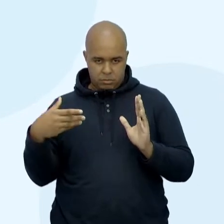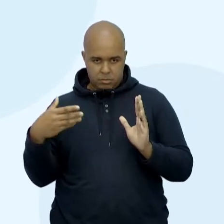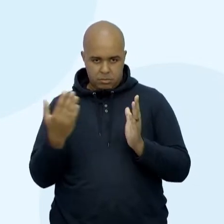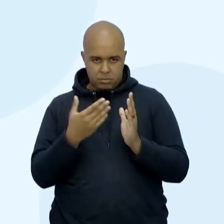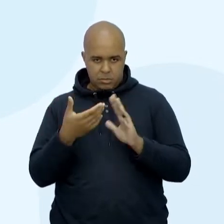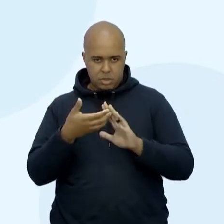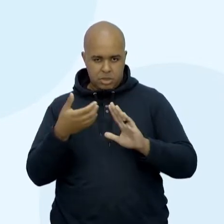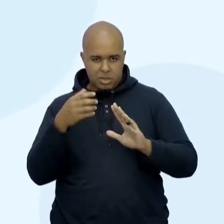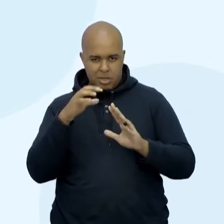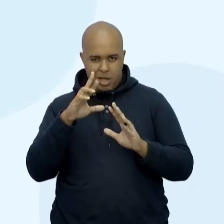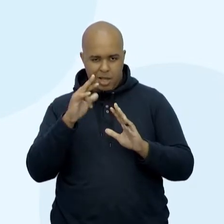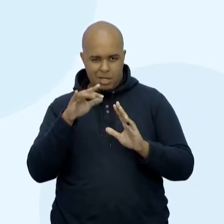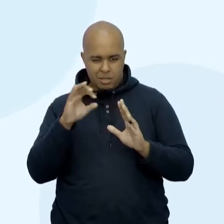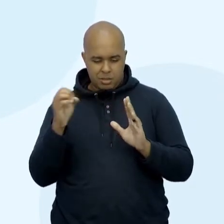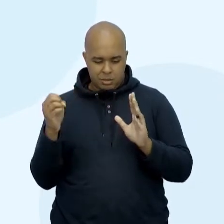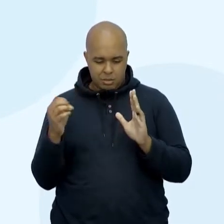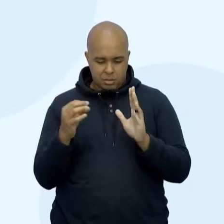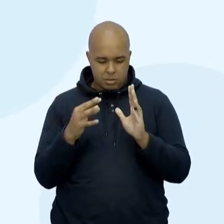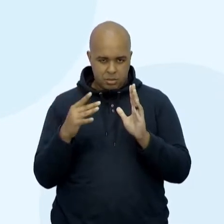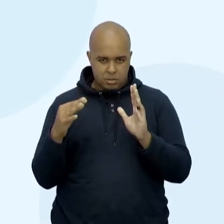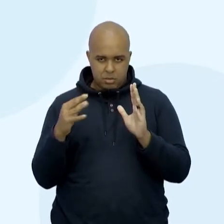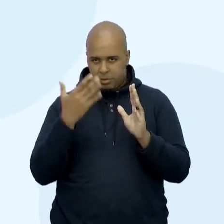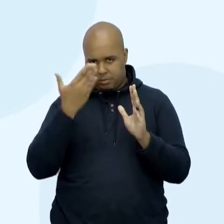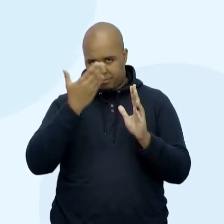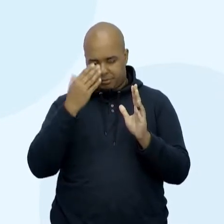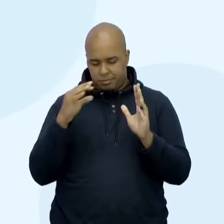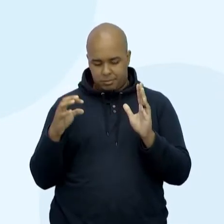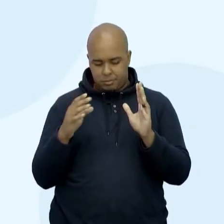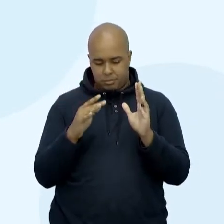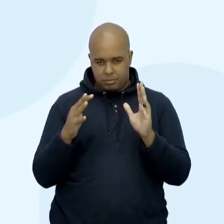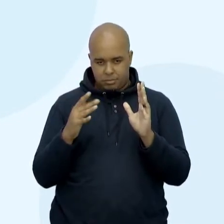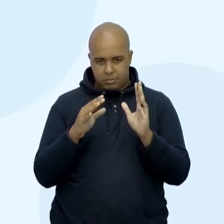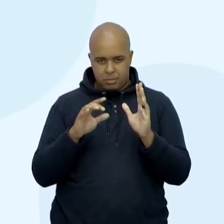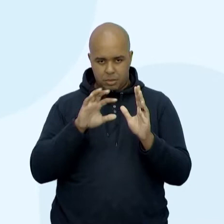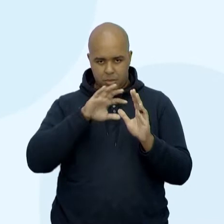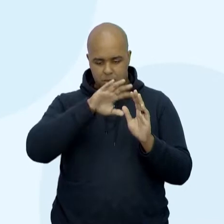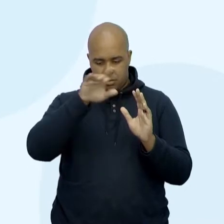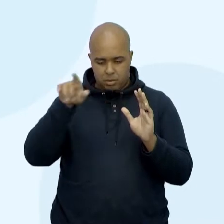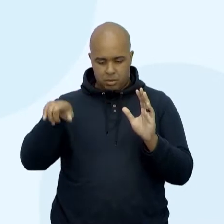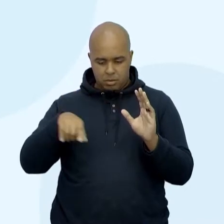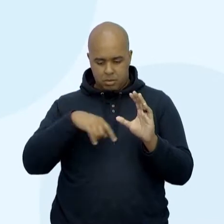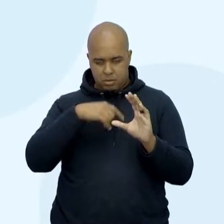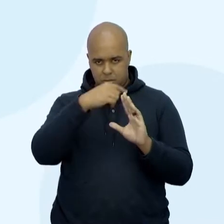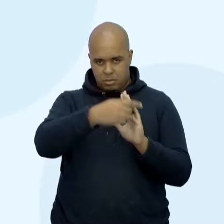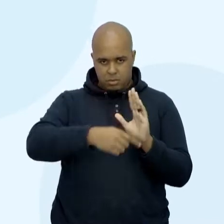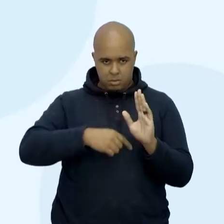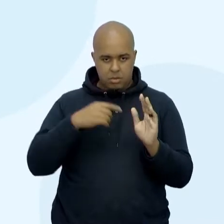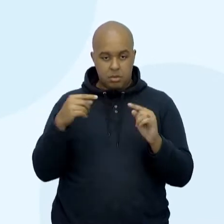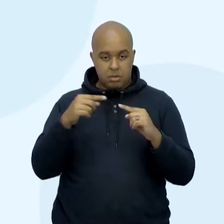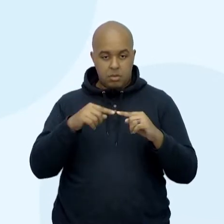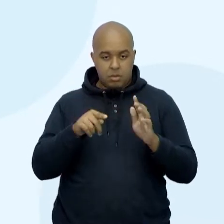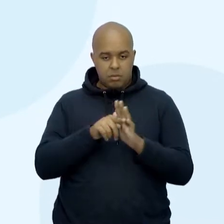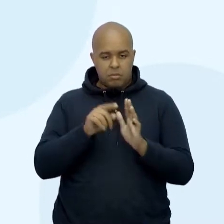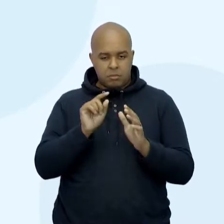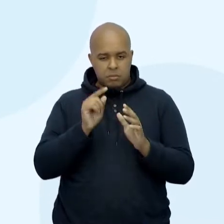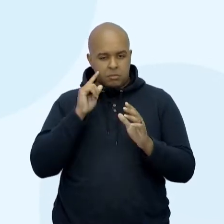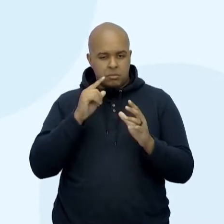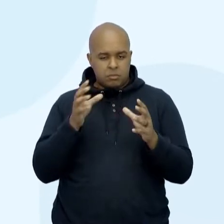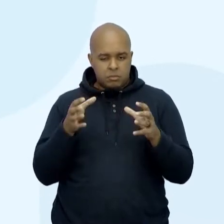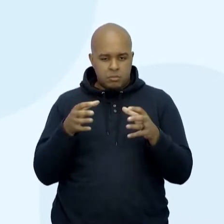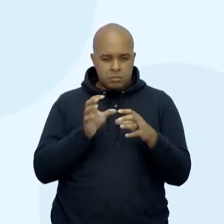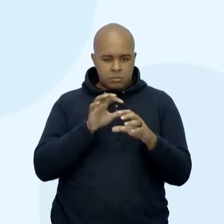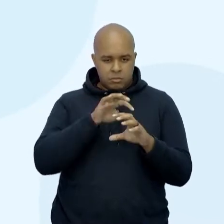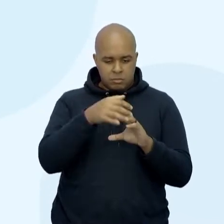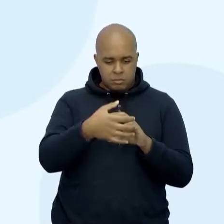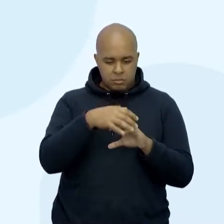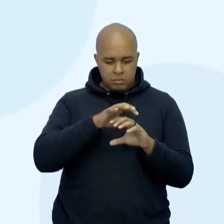emitia radiação, né? A gente não vê essa radiação, e em volta disso ele colocou uma espécie de uma camadinha, que nem